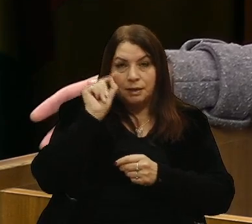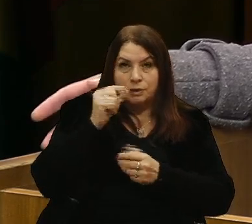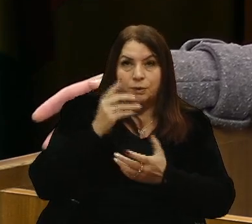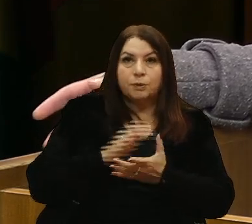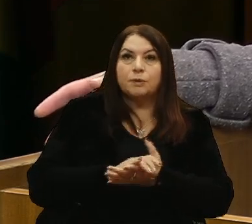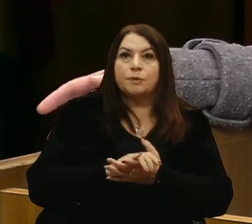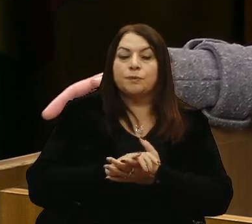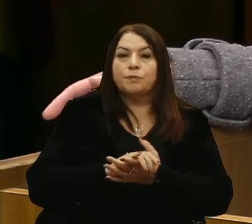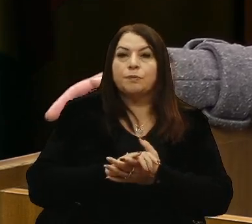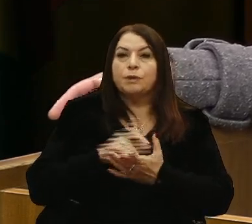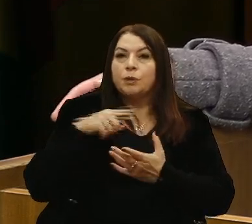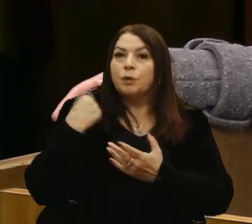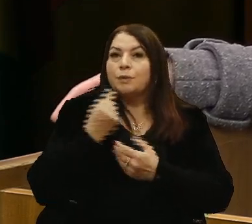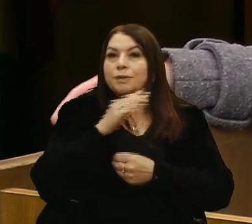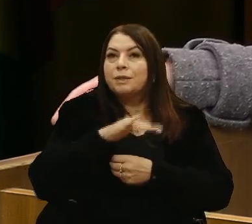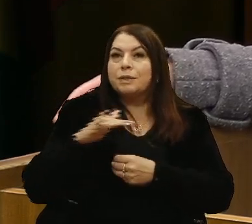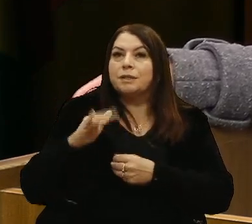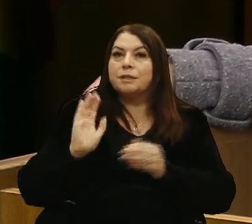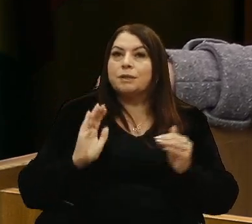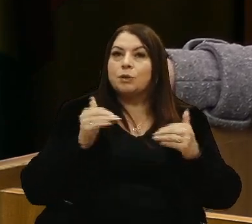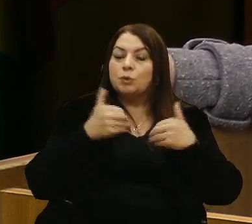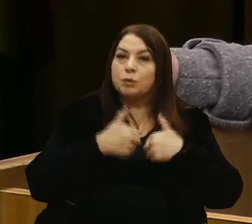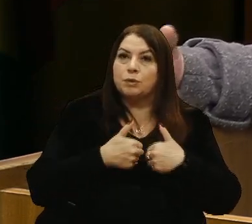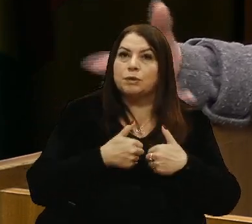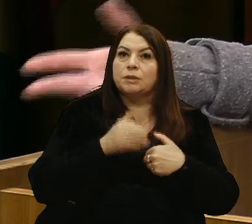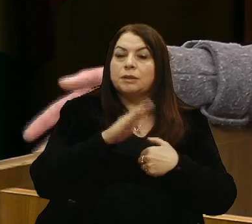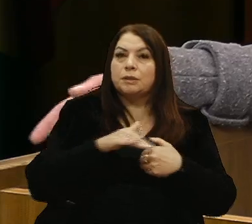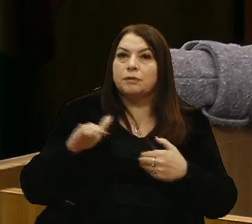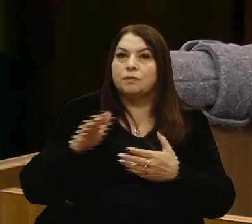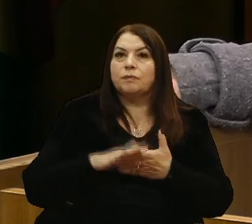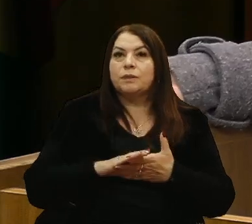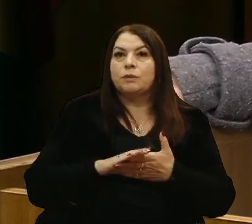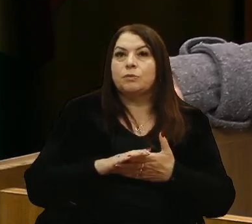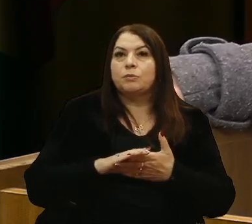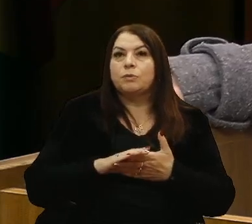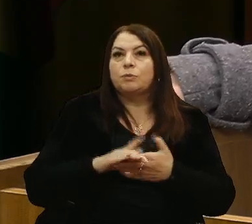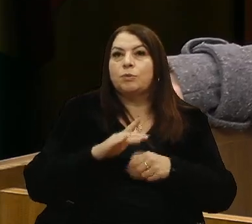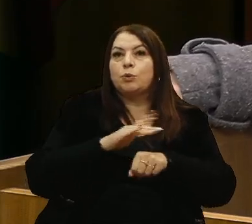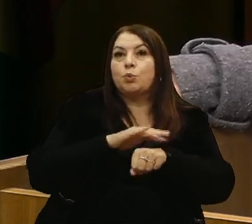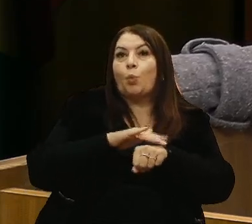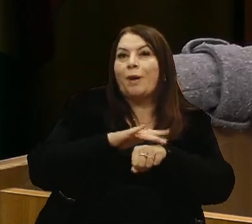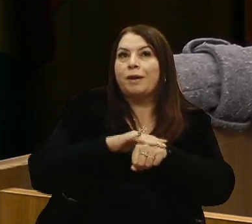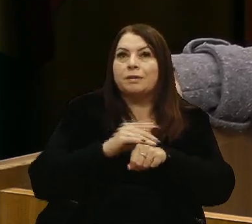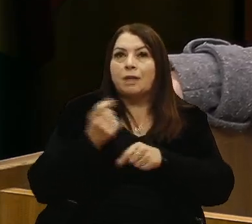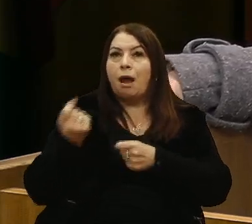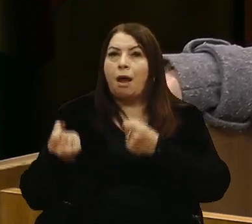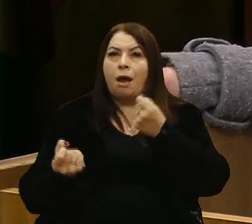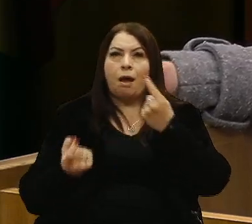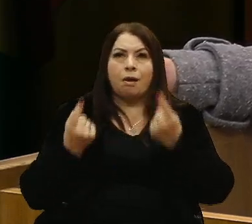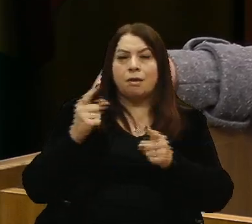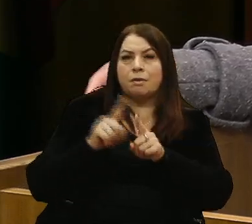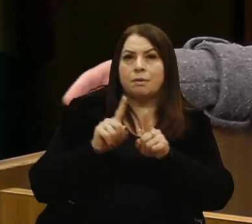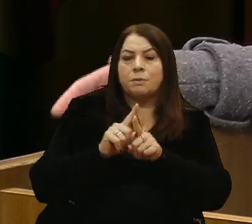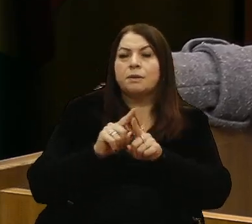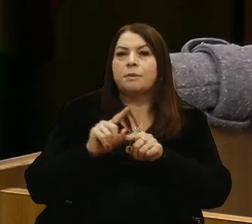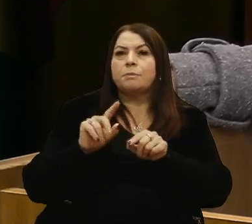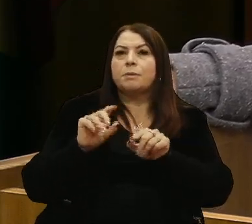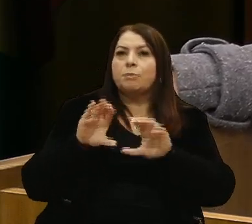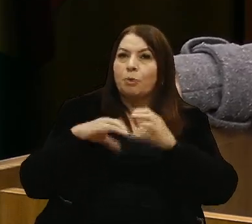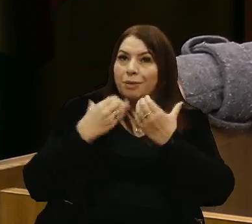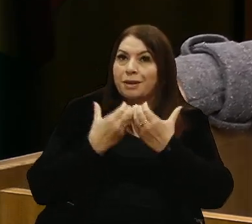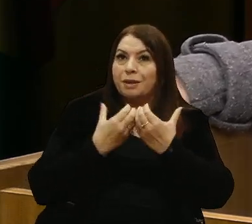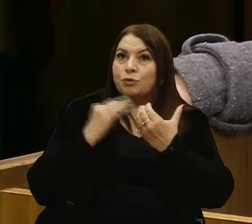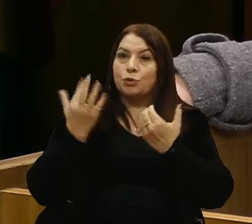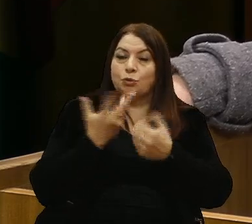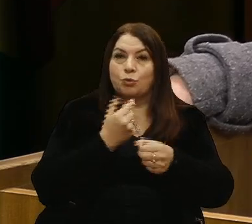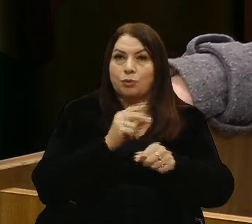caso, das nossas crianças autistas, das nossas crianças com alguma doença rara. Nós precisamos de uma comunidade inteira para